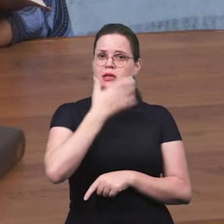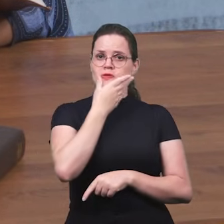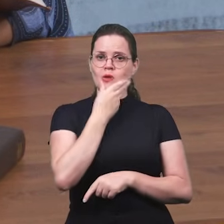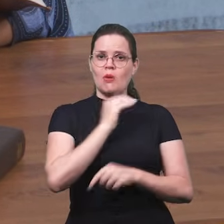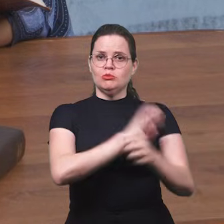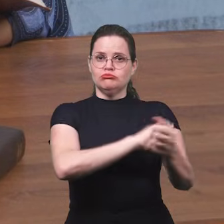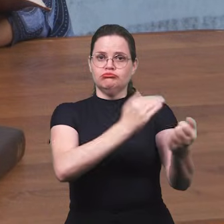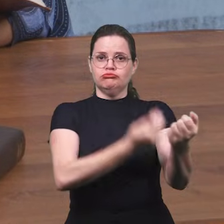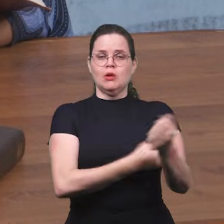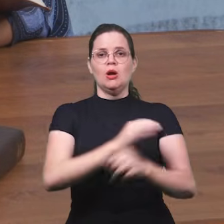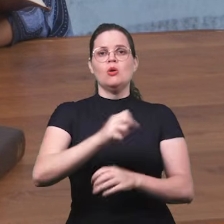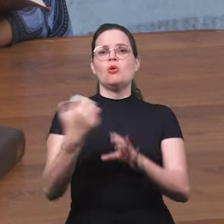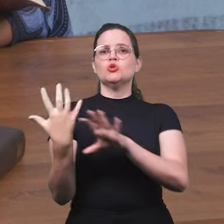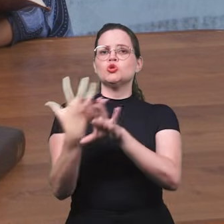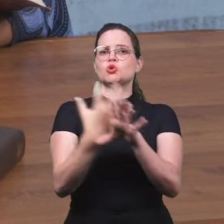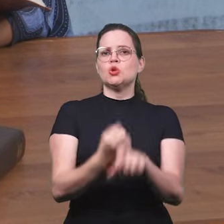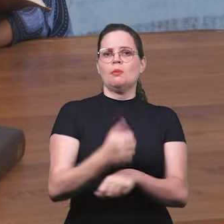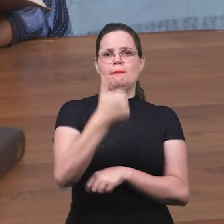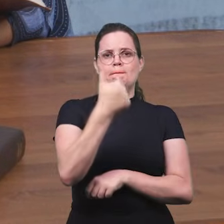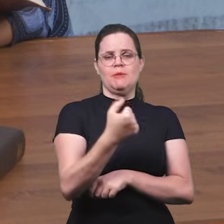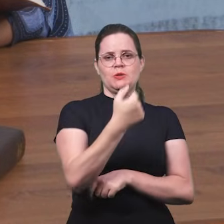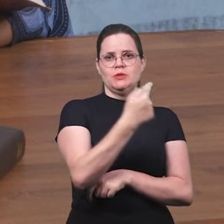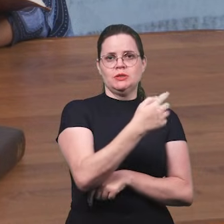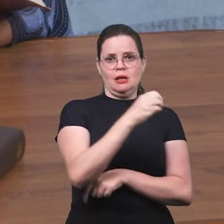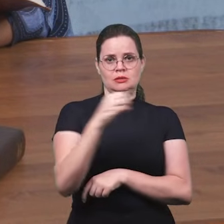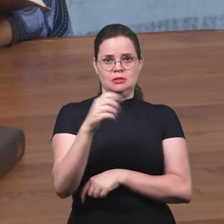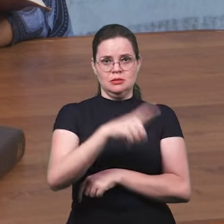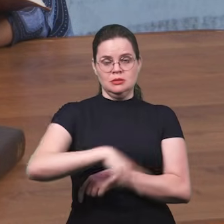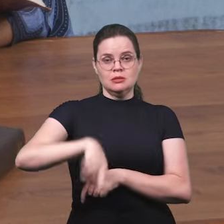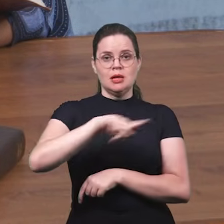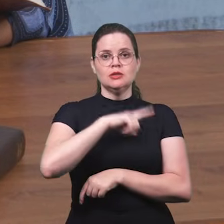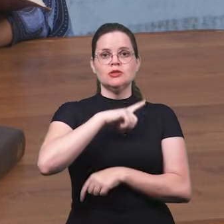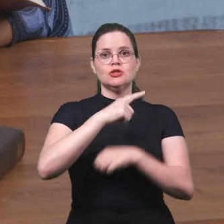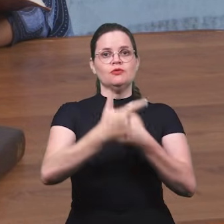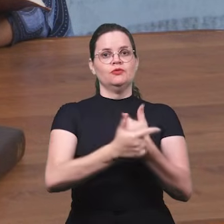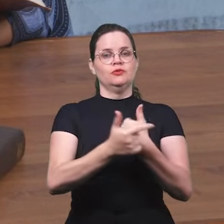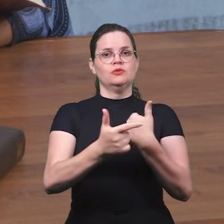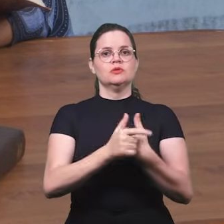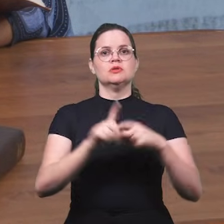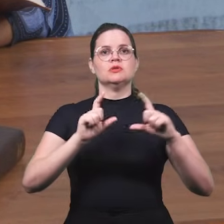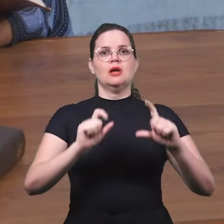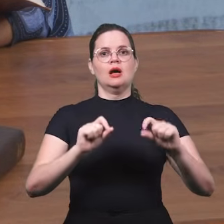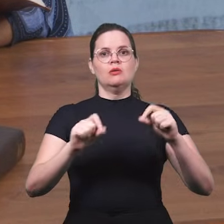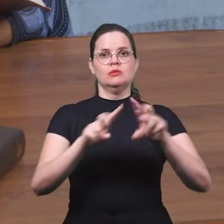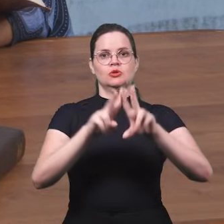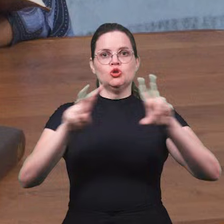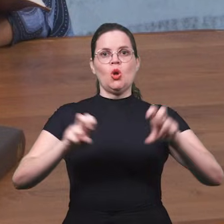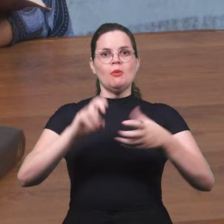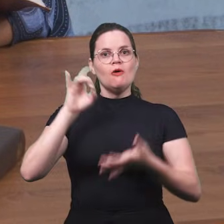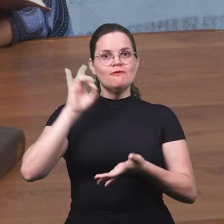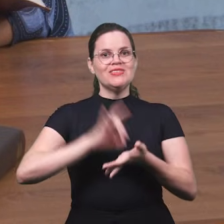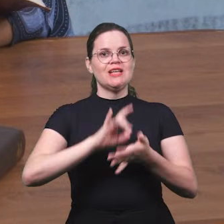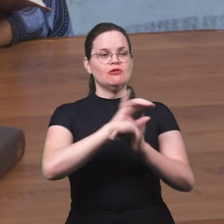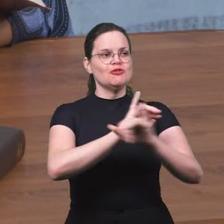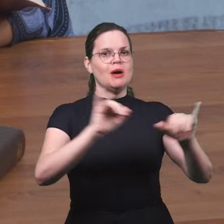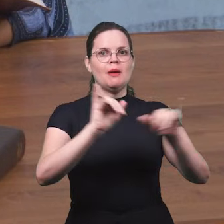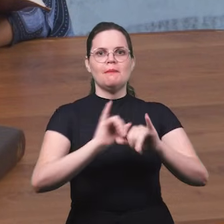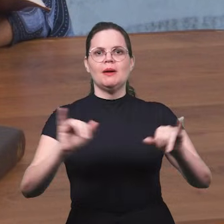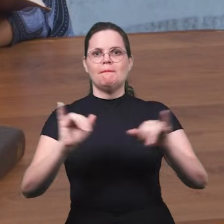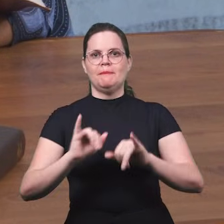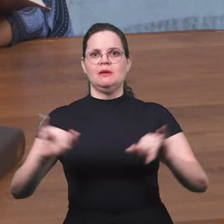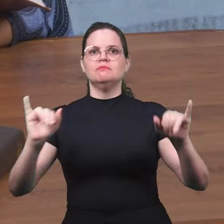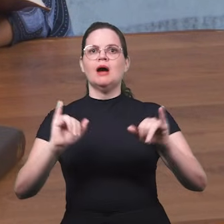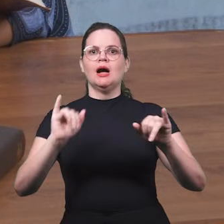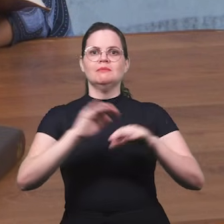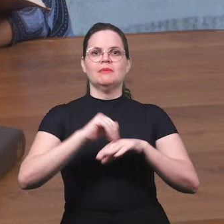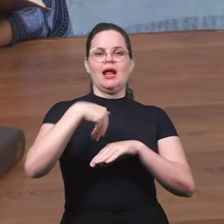valentes, 1.700, que tinham cargo dos ofícios em Israel, de aquém